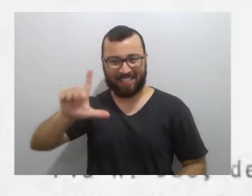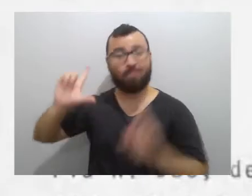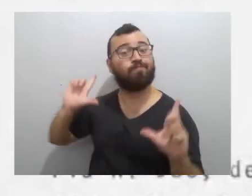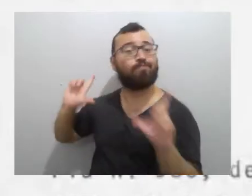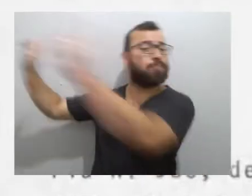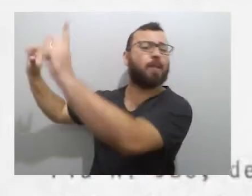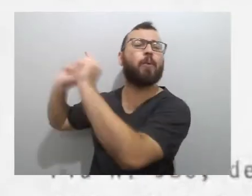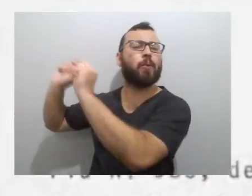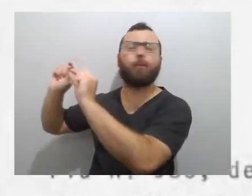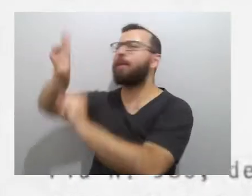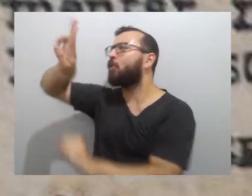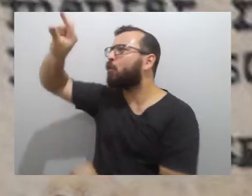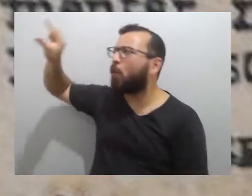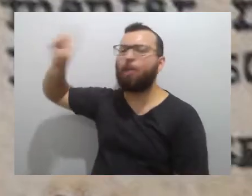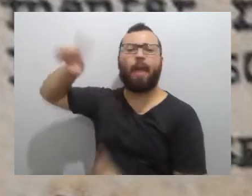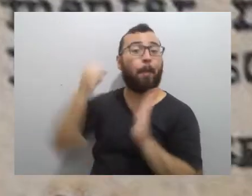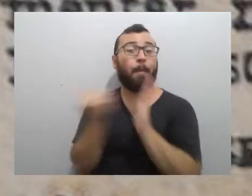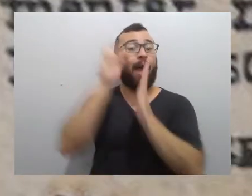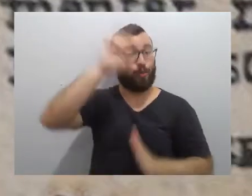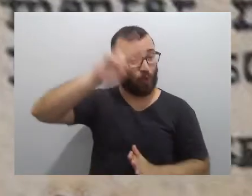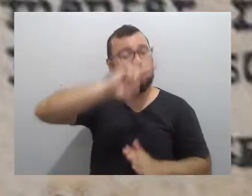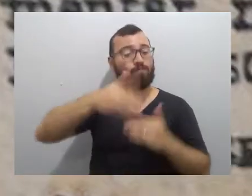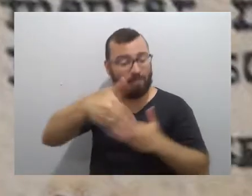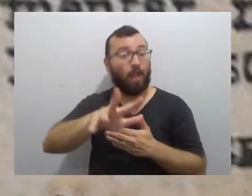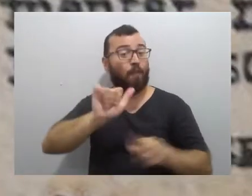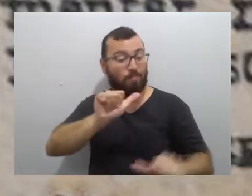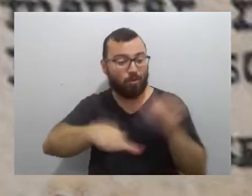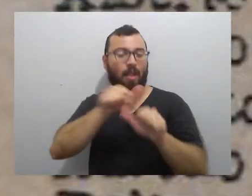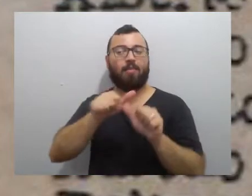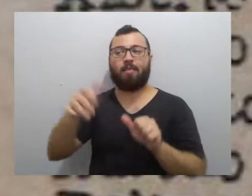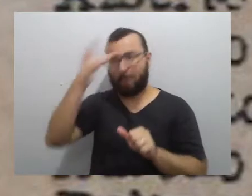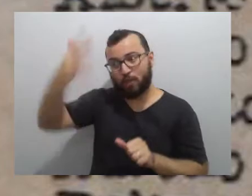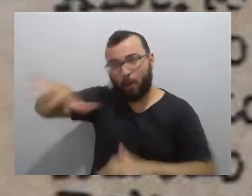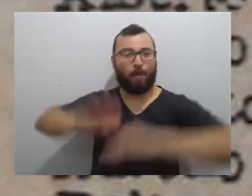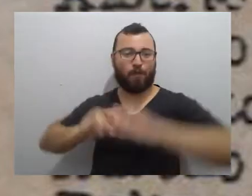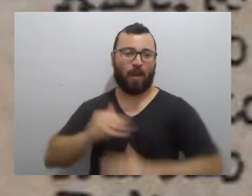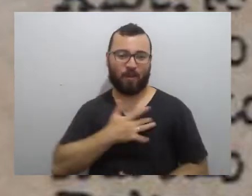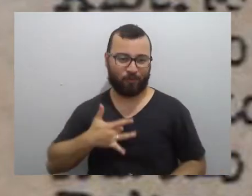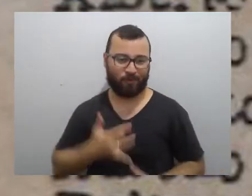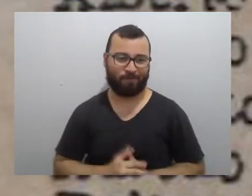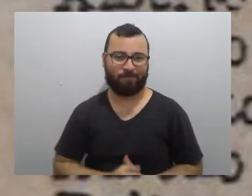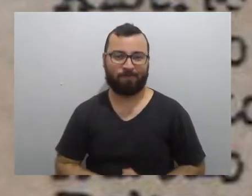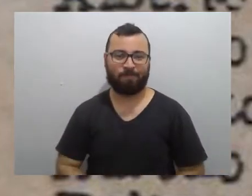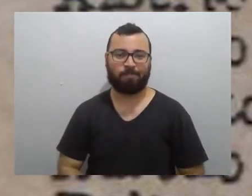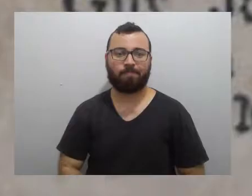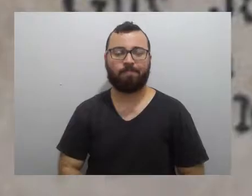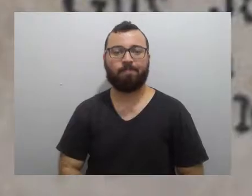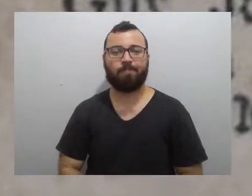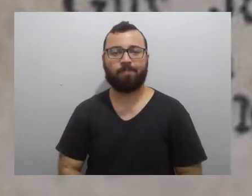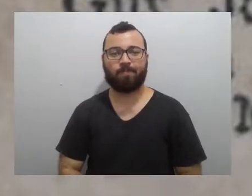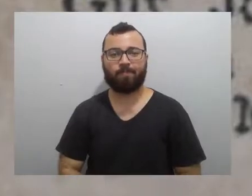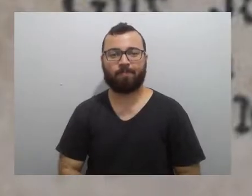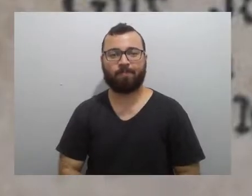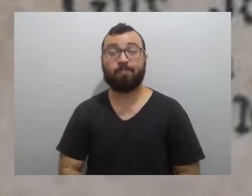Após a lei da anistia, em 1979, a recém-criada Associação dos Docentes da UFRJ, presidida por Luiz